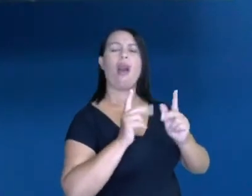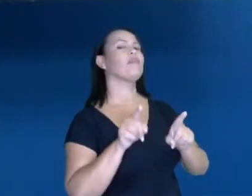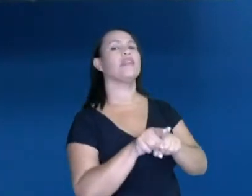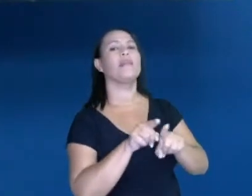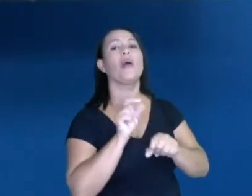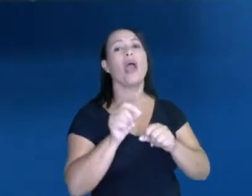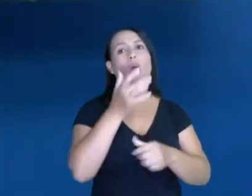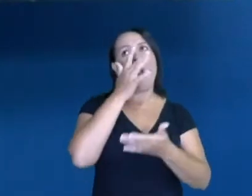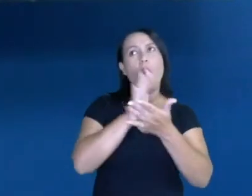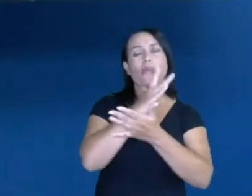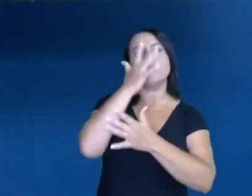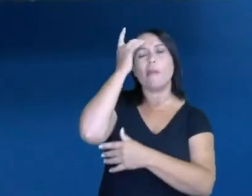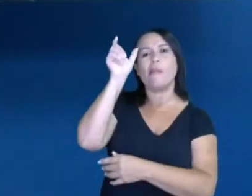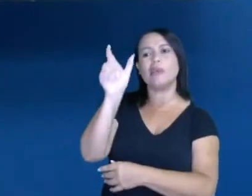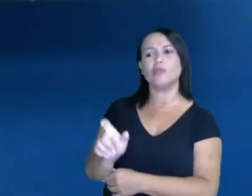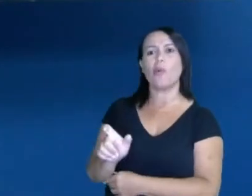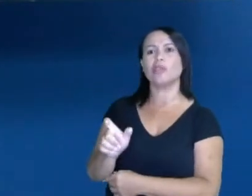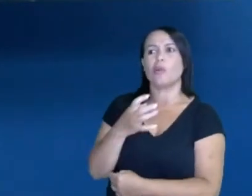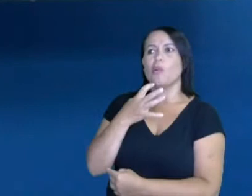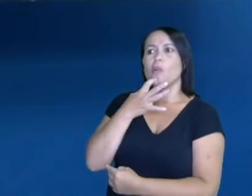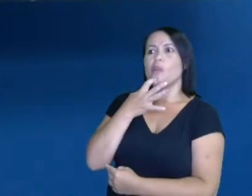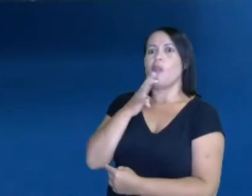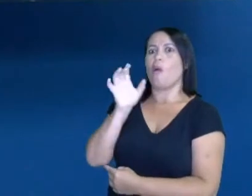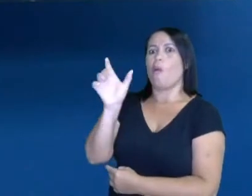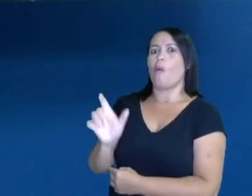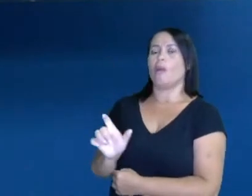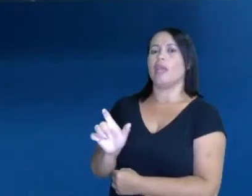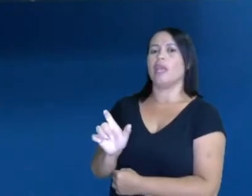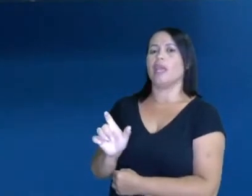pessoas desconhecidas, eu não tenho